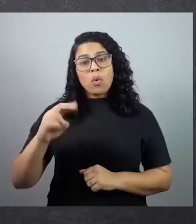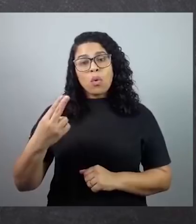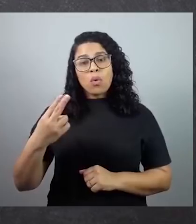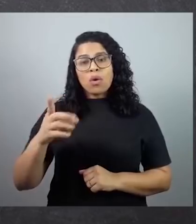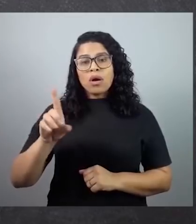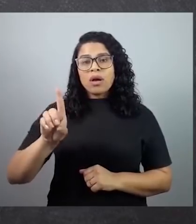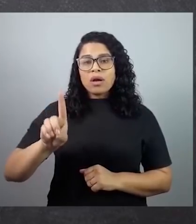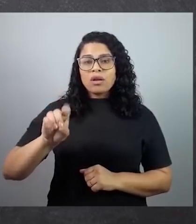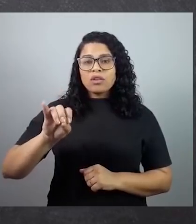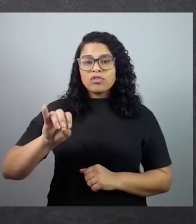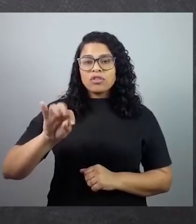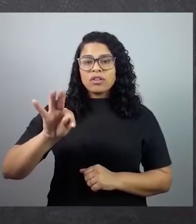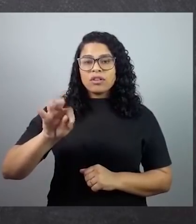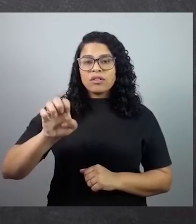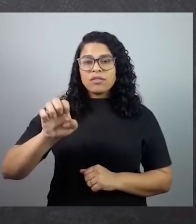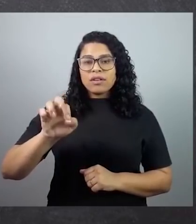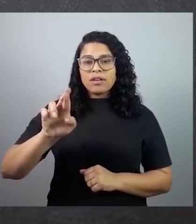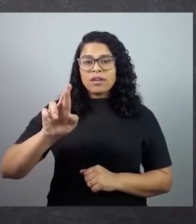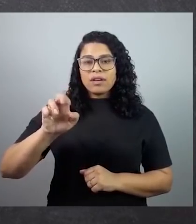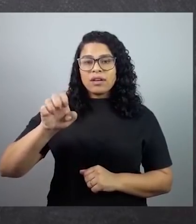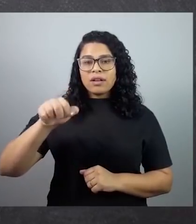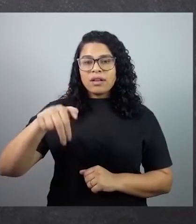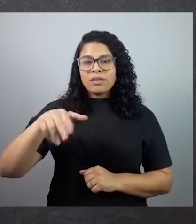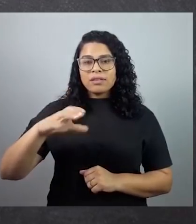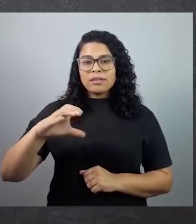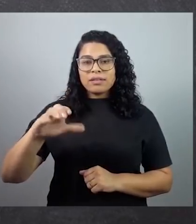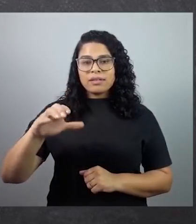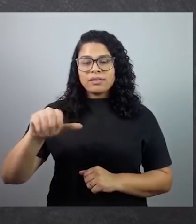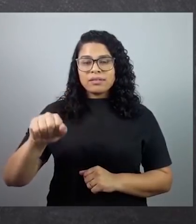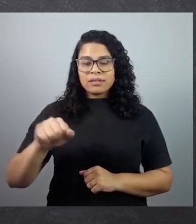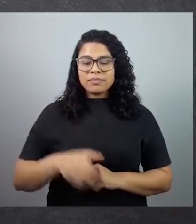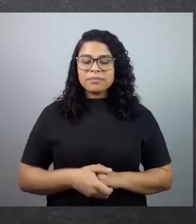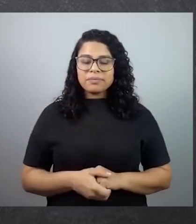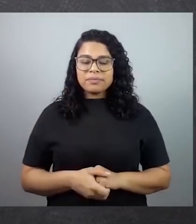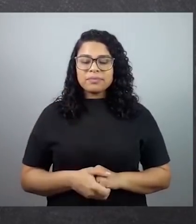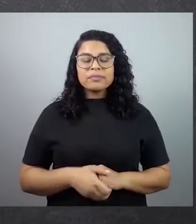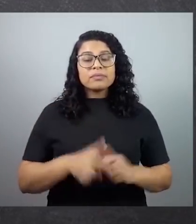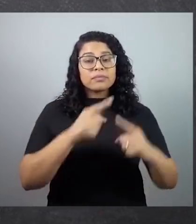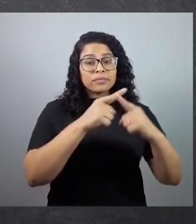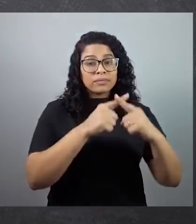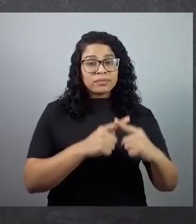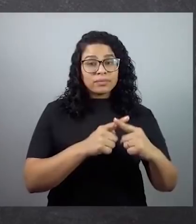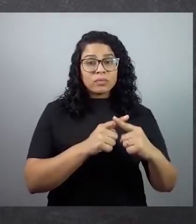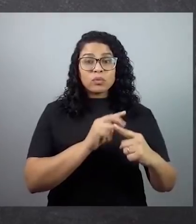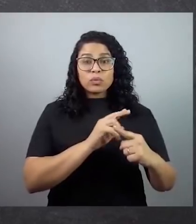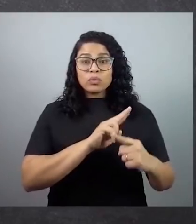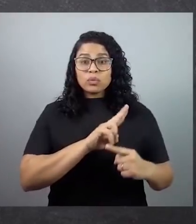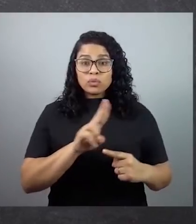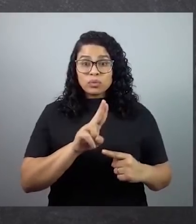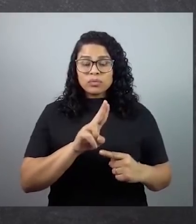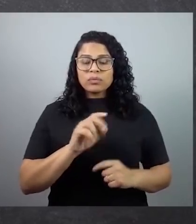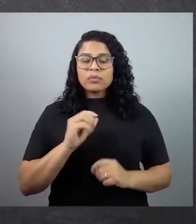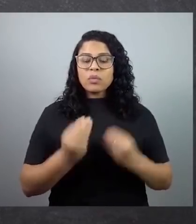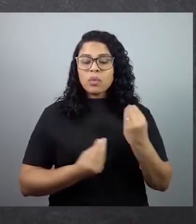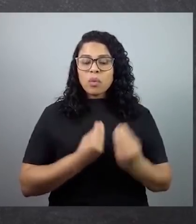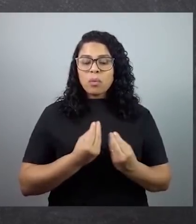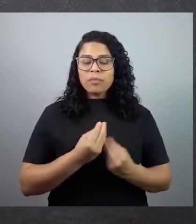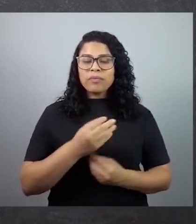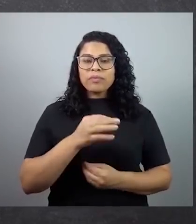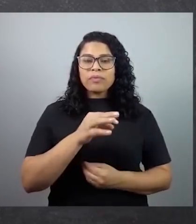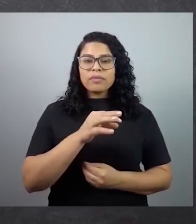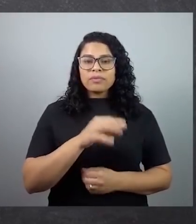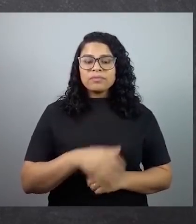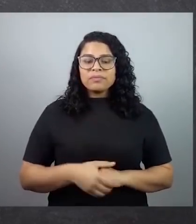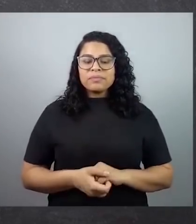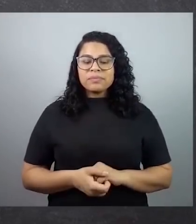diferença. Aqui, na multiplicação, então os números que nós multiplicamos, eles recebem o nome